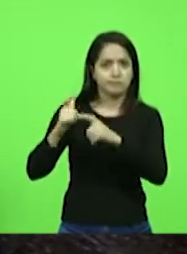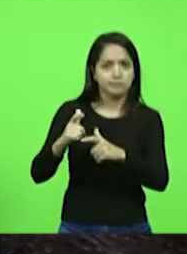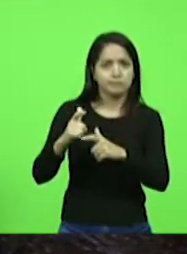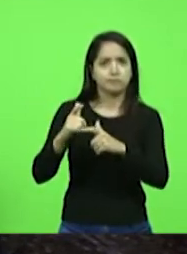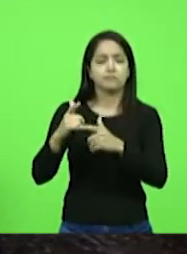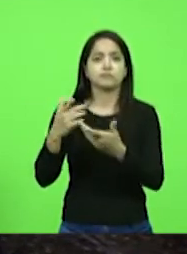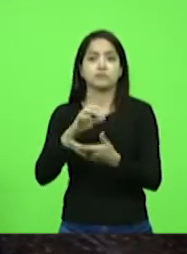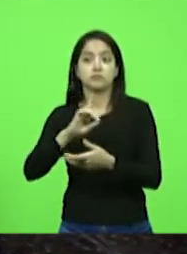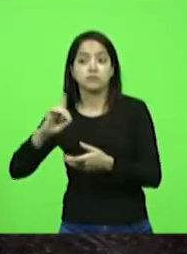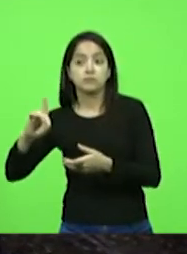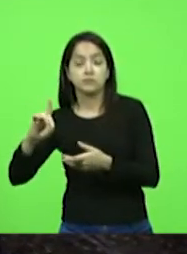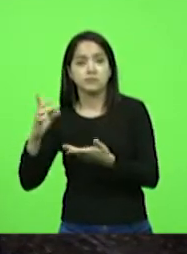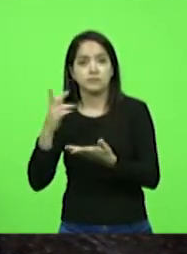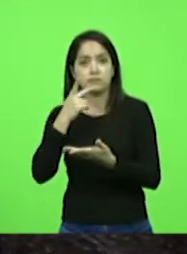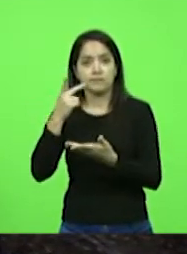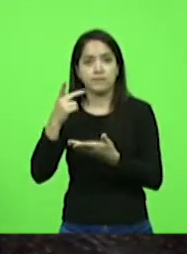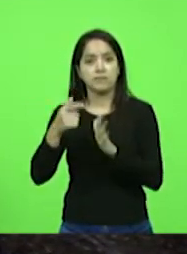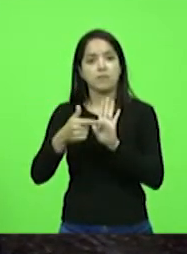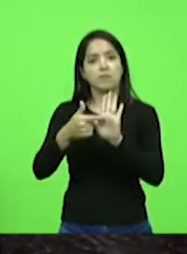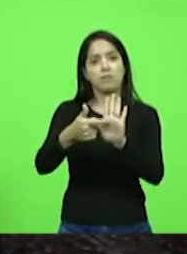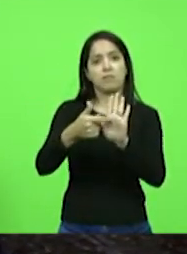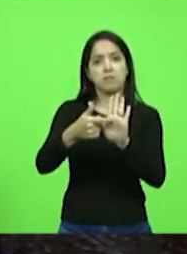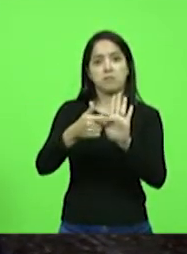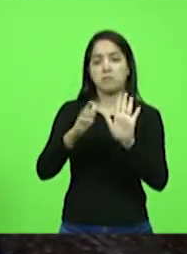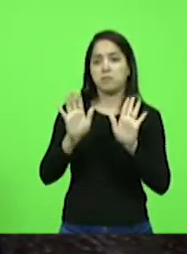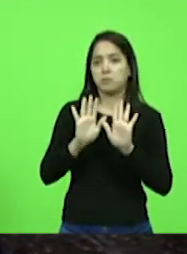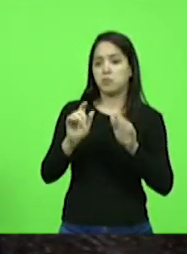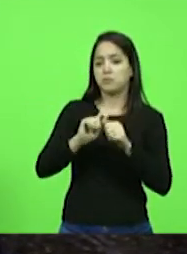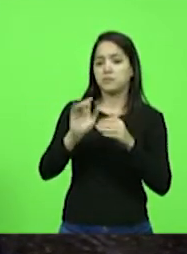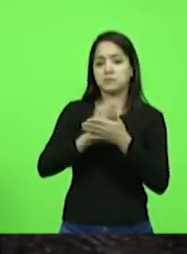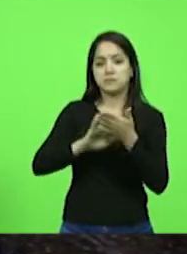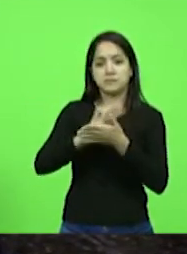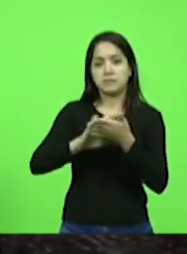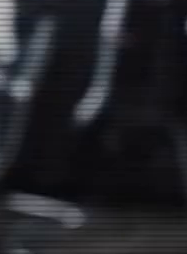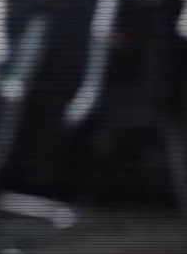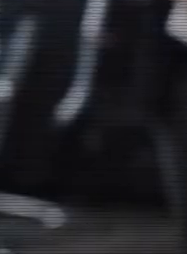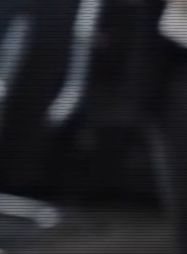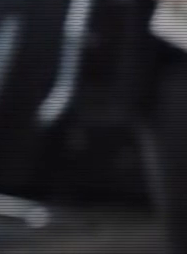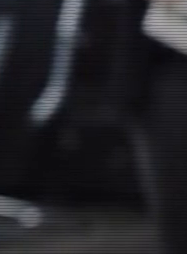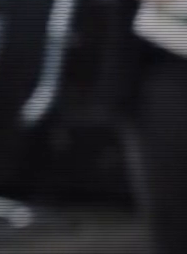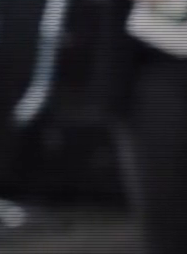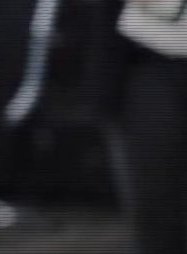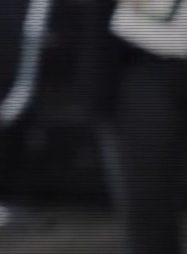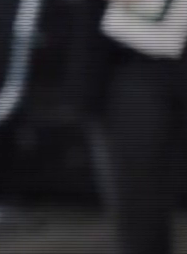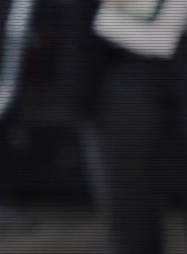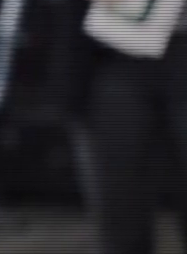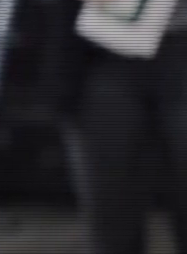direita, não possa vir a público e dizer: eu não posso fazer mais nada porque a decisão é do STF.